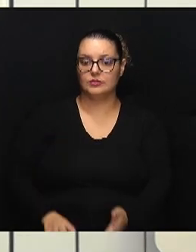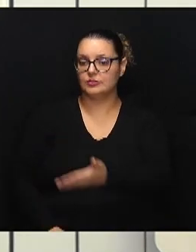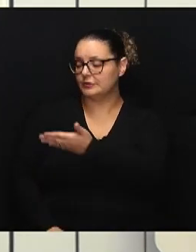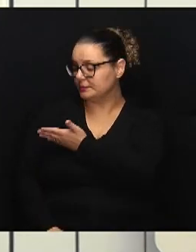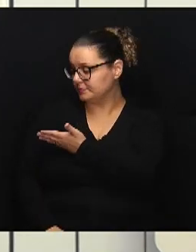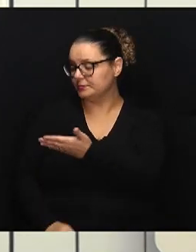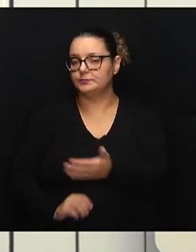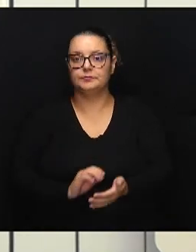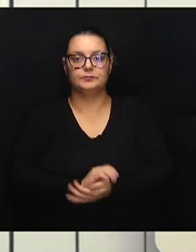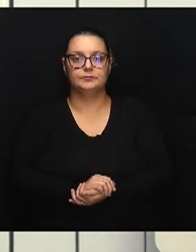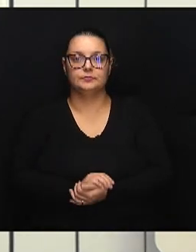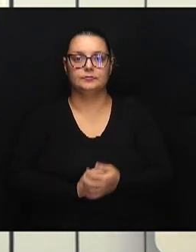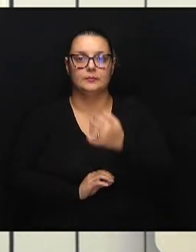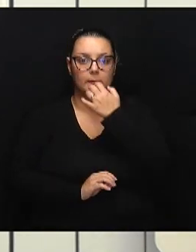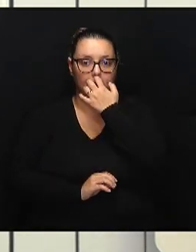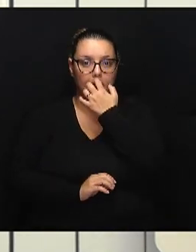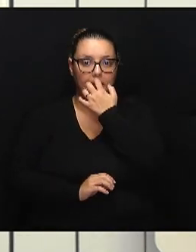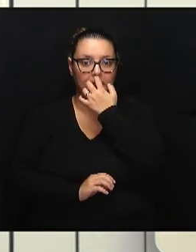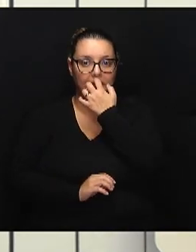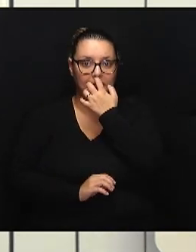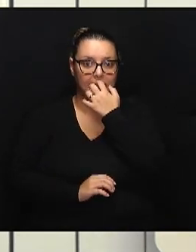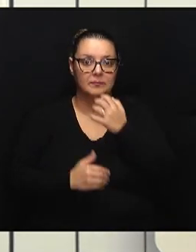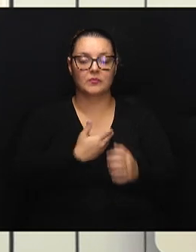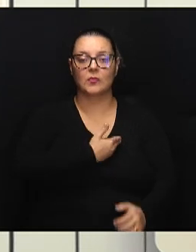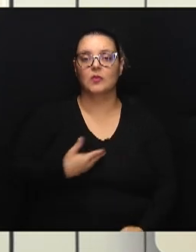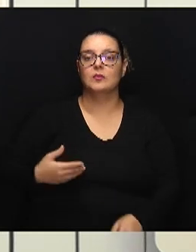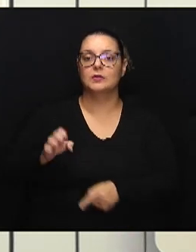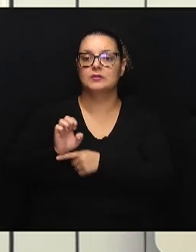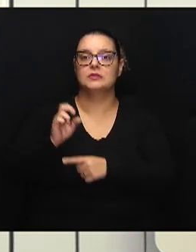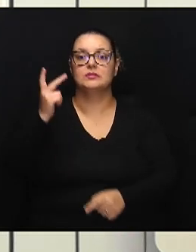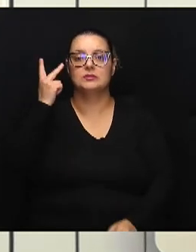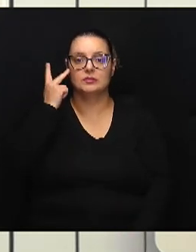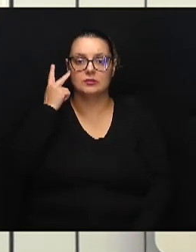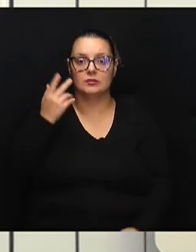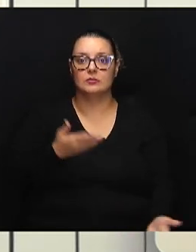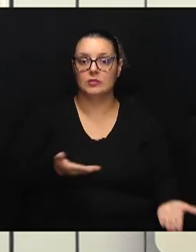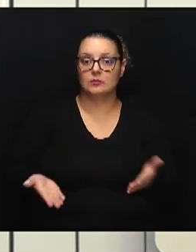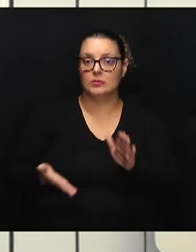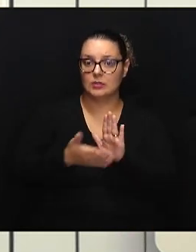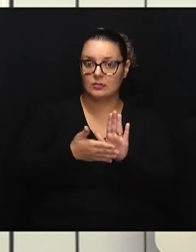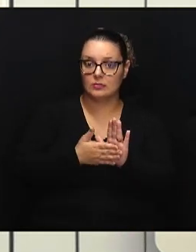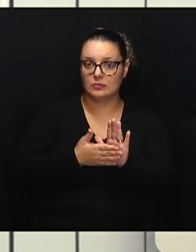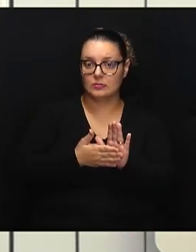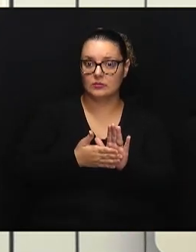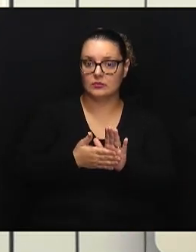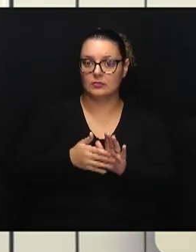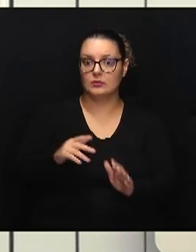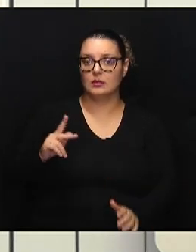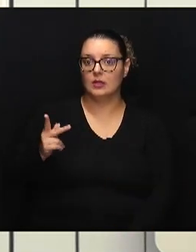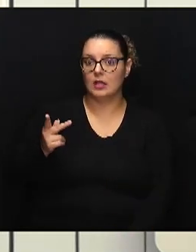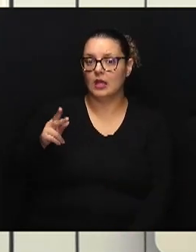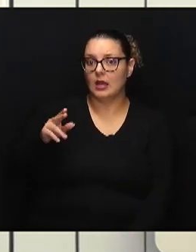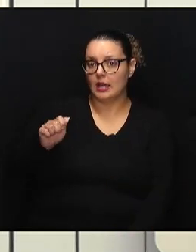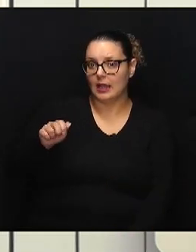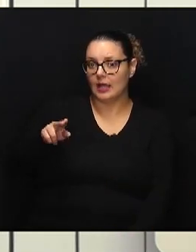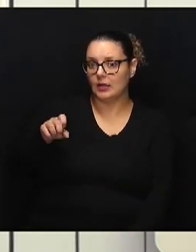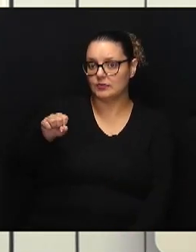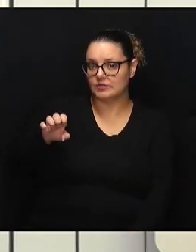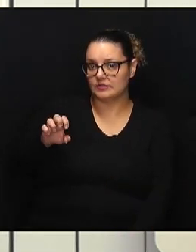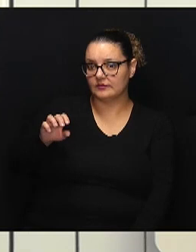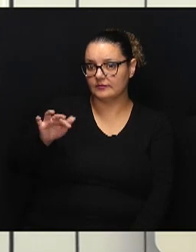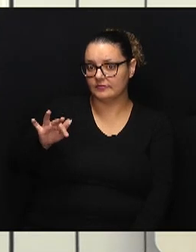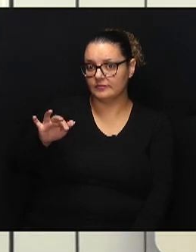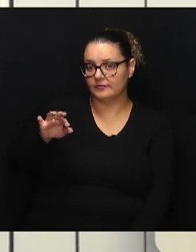olha só, o governo do estado de São Paulo apresentou uma proposta de Housing First, que é, traduzindo para o português,